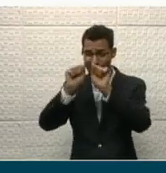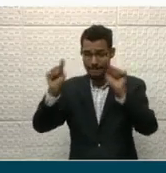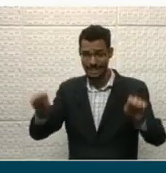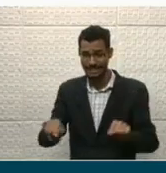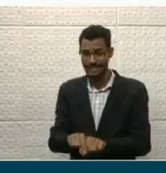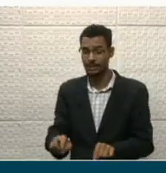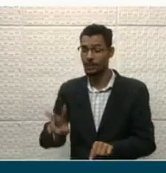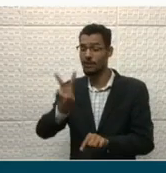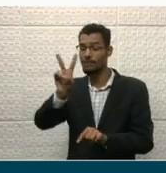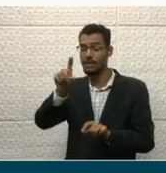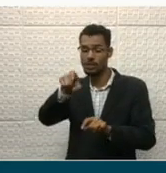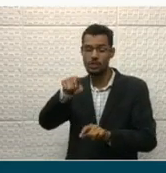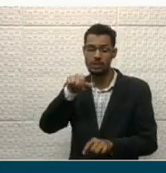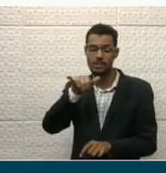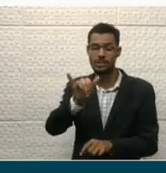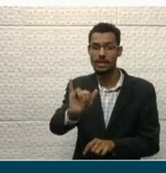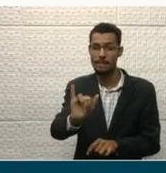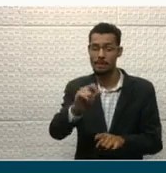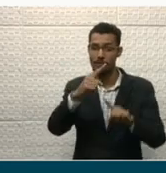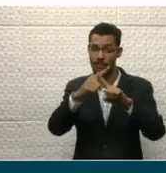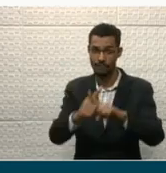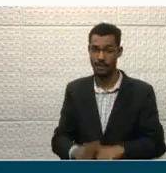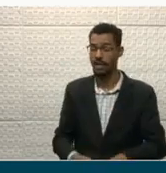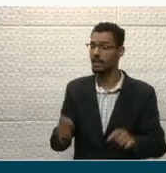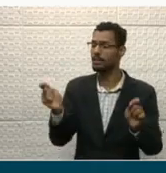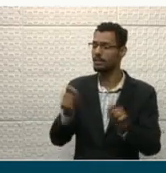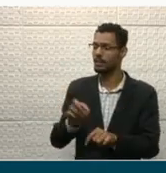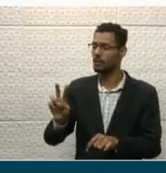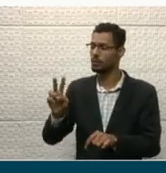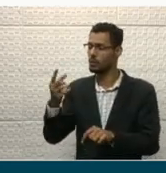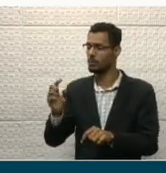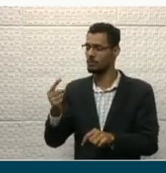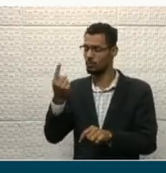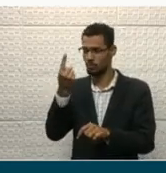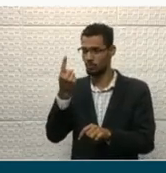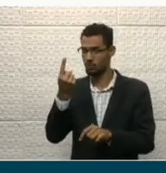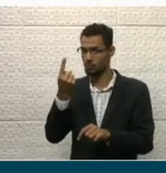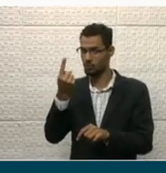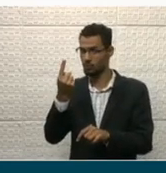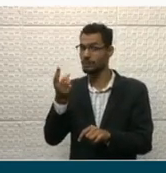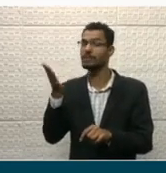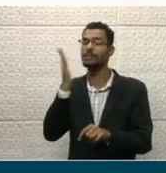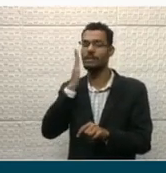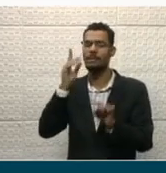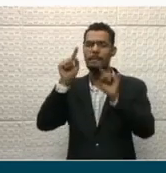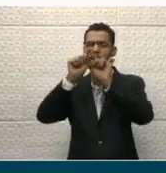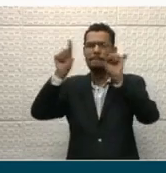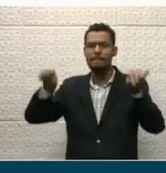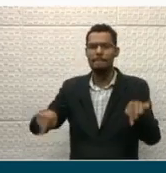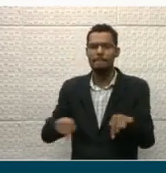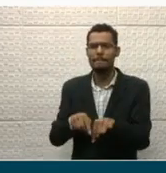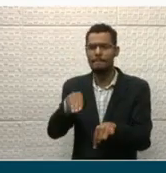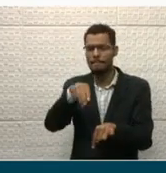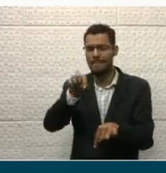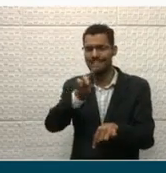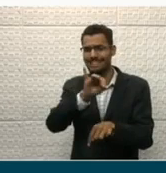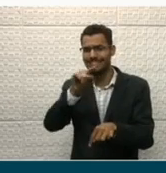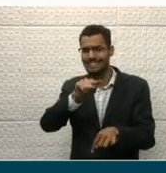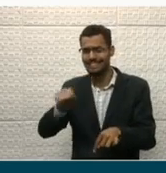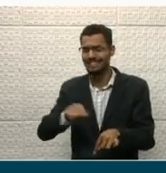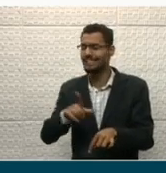um vetor xy, que tem tamanho 2 por 1. E eu sei que essa matriz vai ter